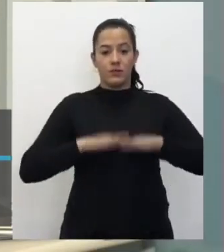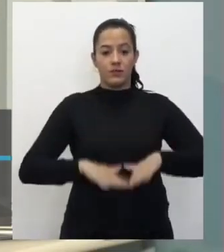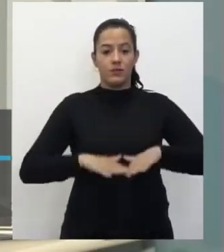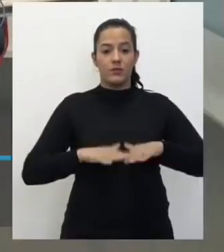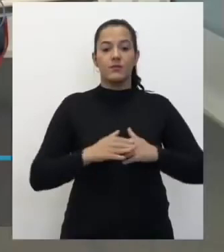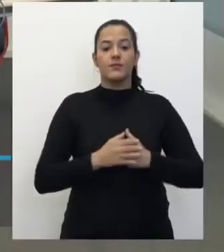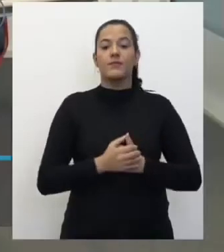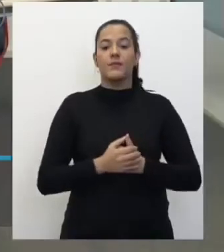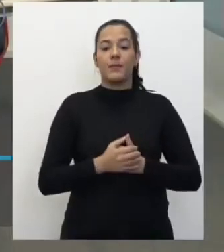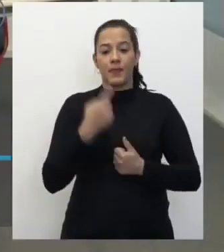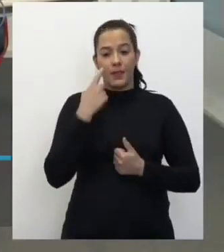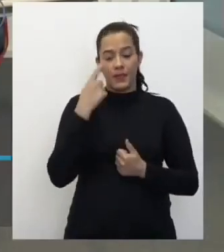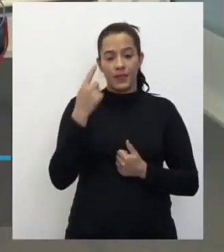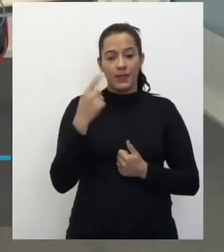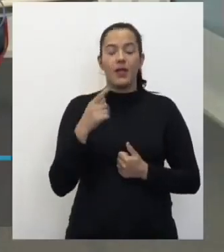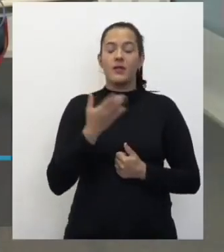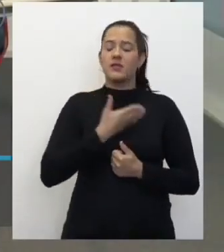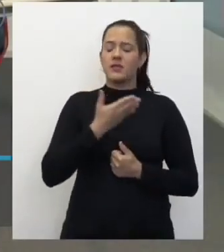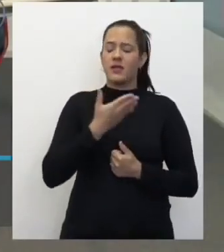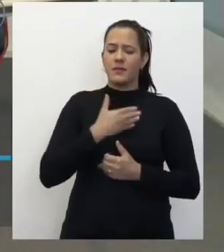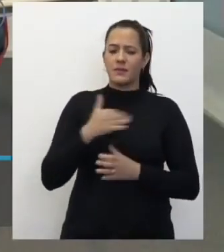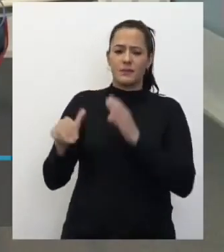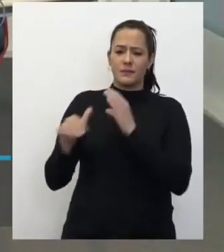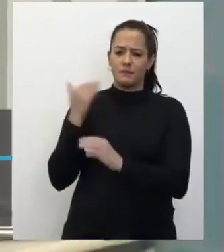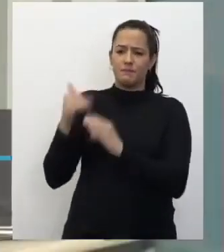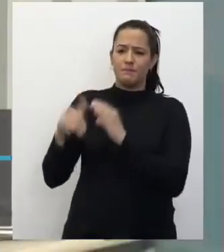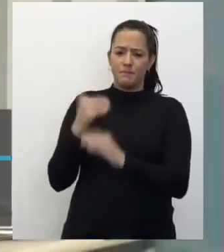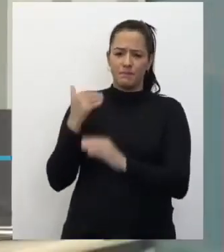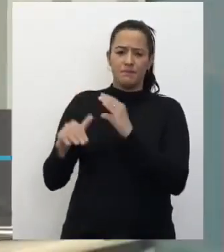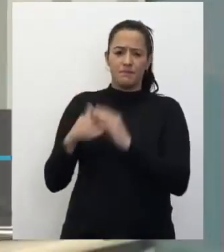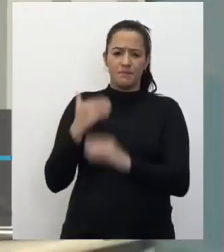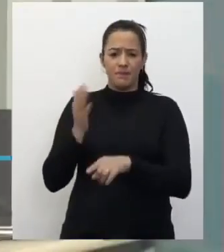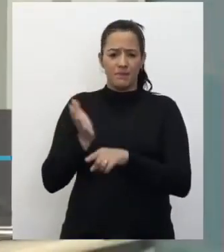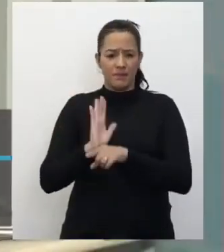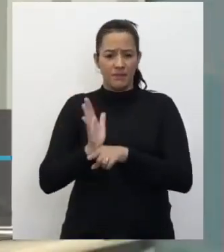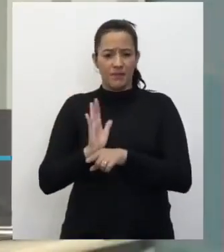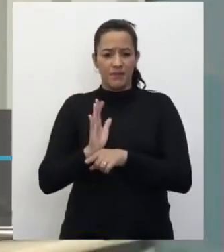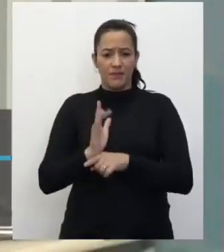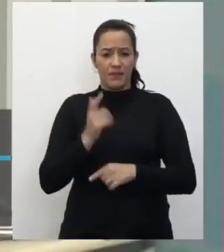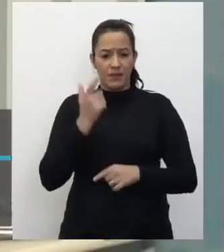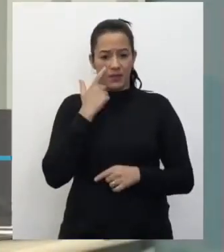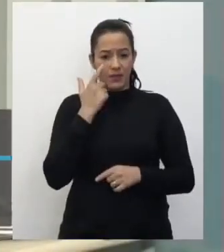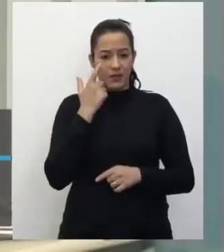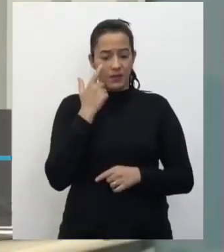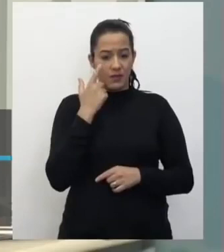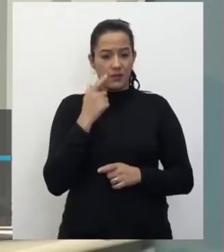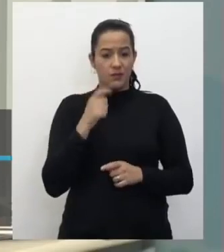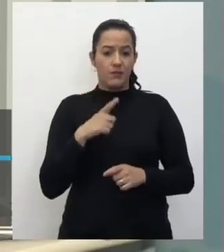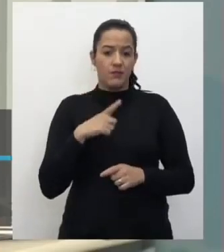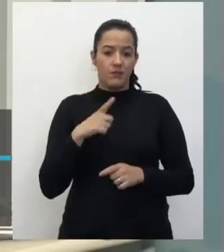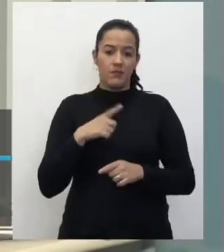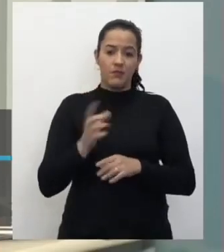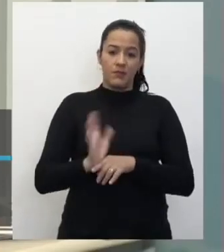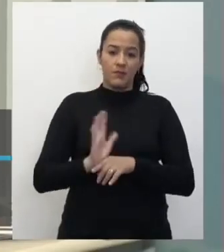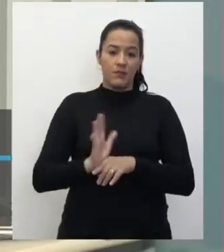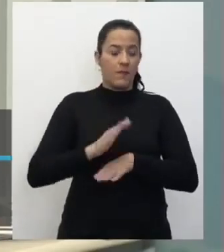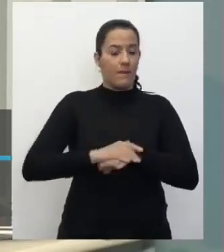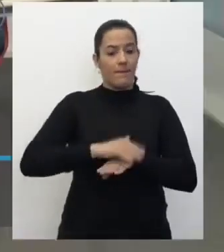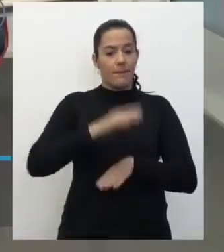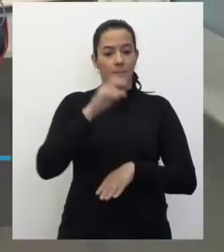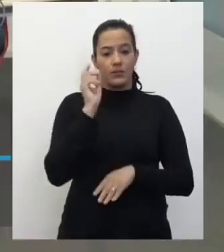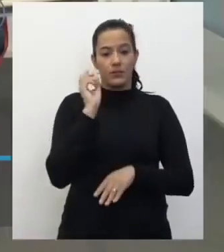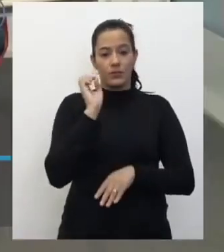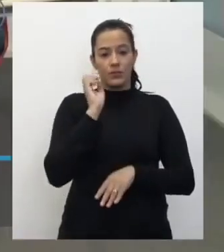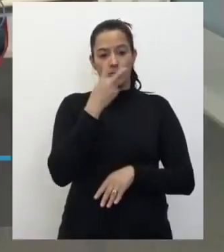mandaram. Elas me mandaram loucamente. Você saiu no vídeo do Matheus e tem mais de 200 mil visualizações. Matheus, se